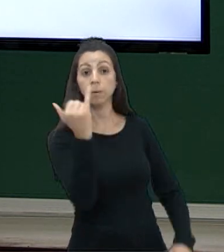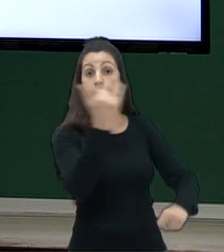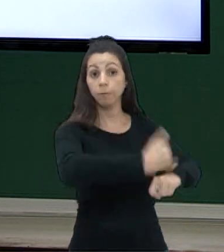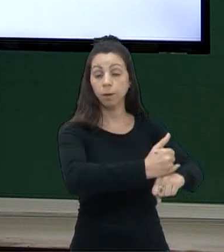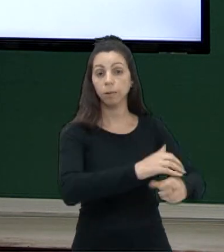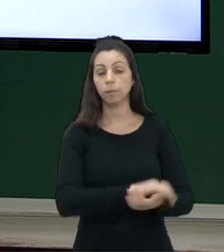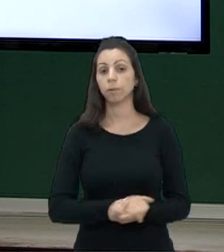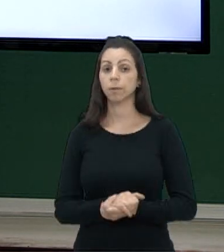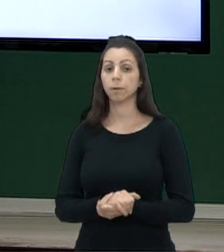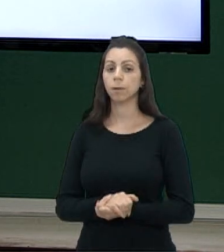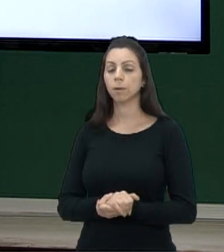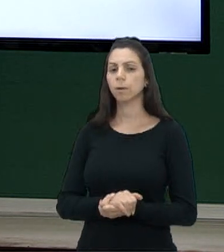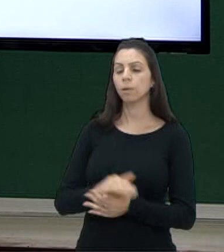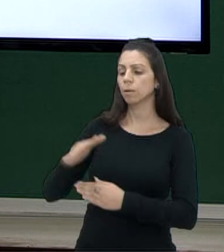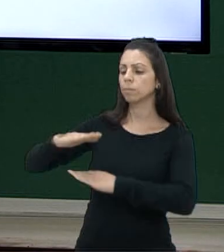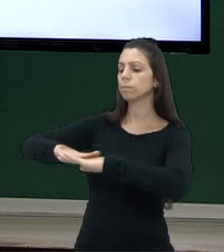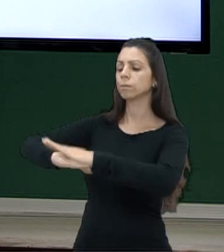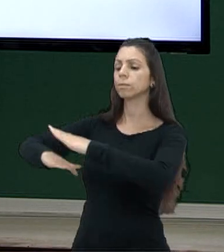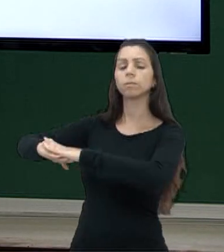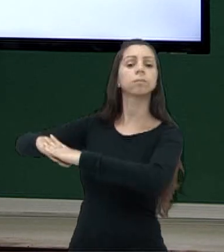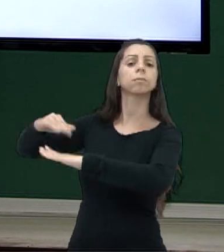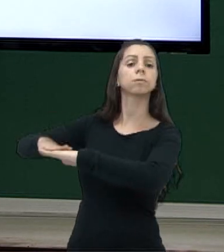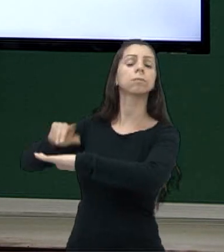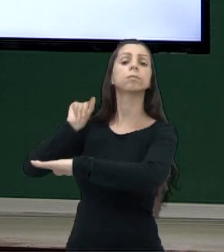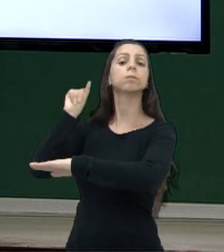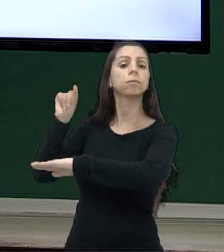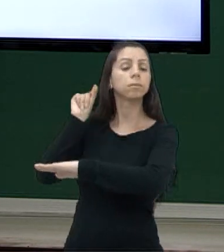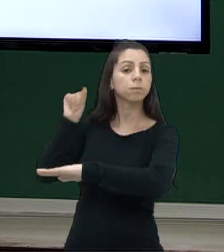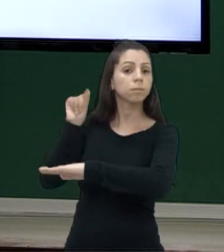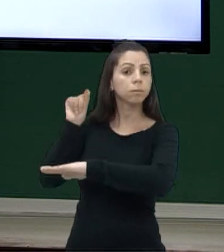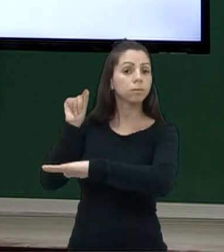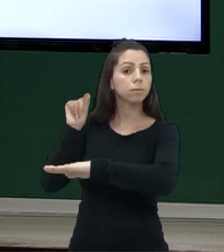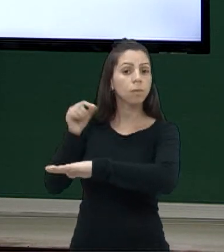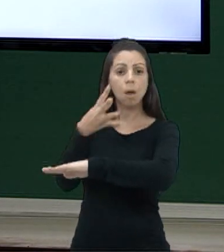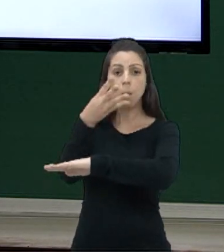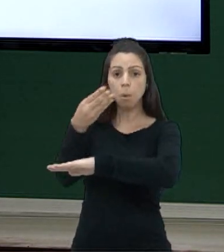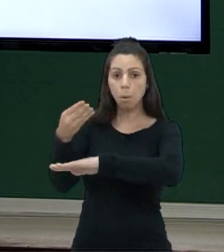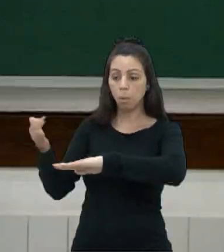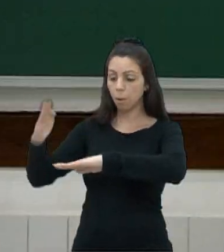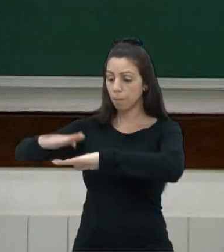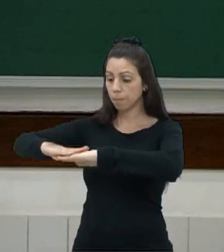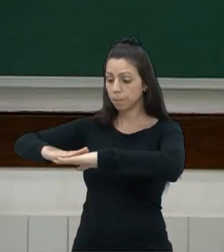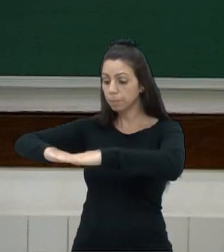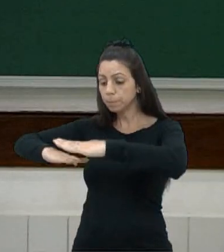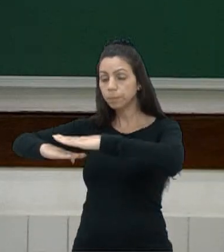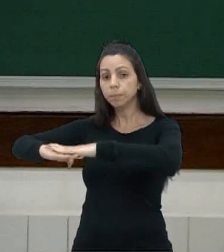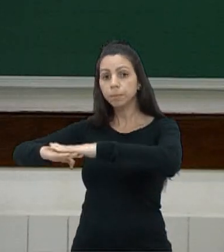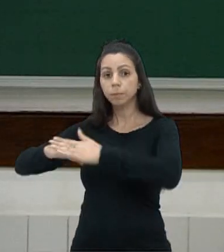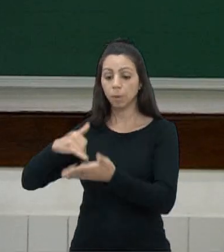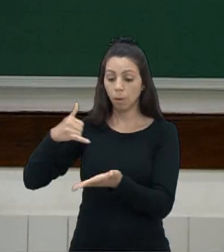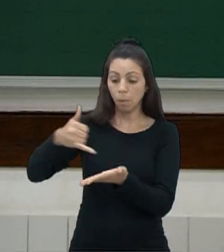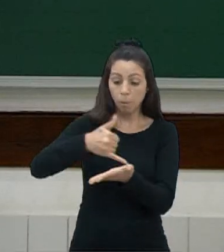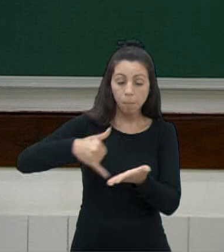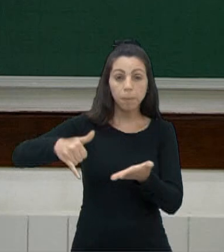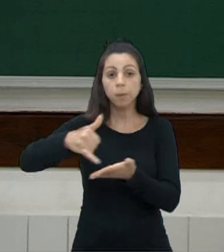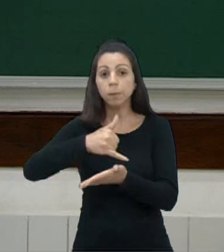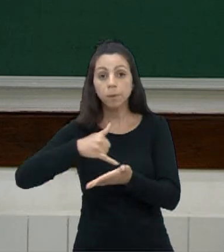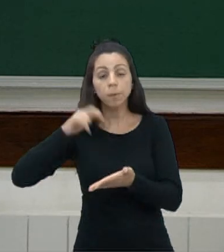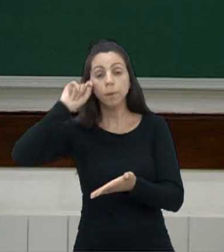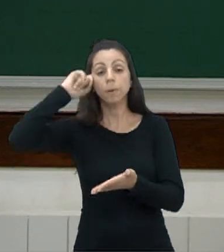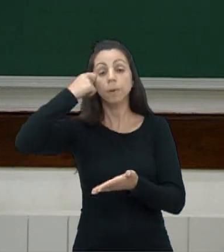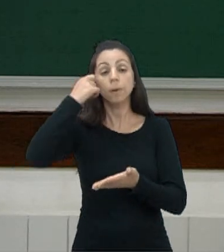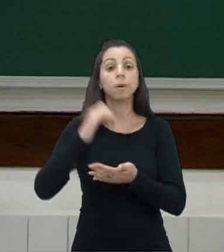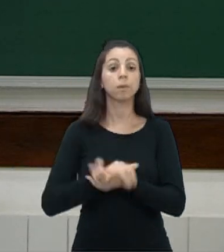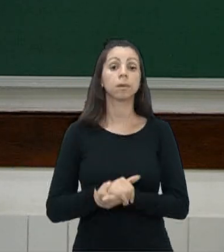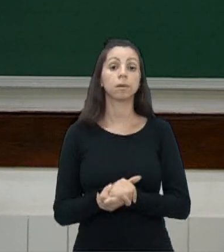sedimentares, são aqueles elementos provenientes do depósito de sedimentos. O petróleo é apenas um deles. Não